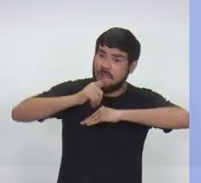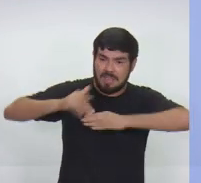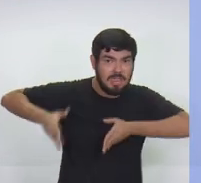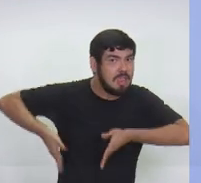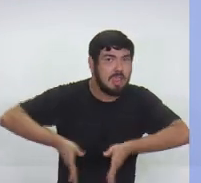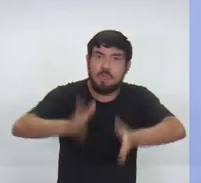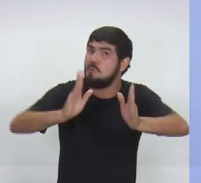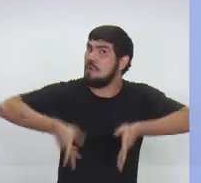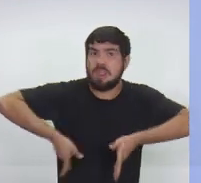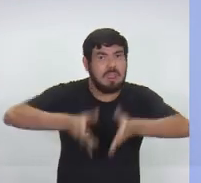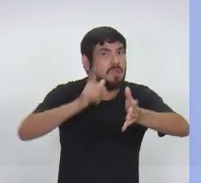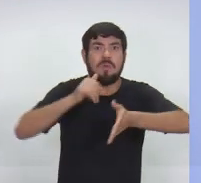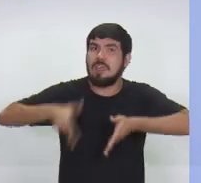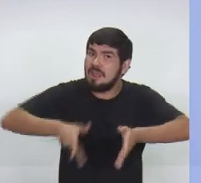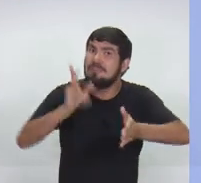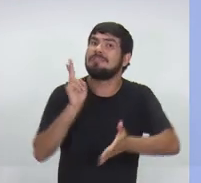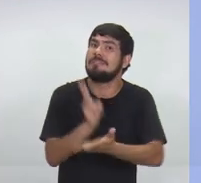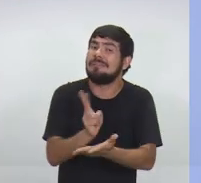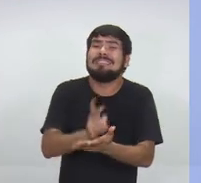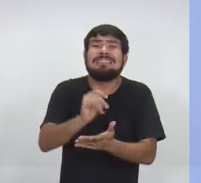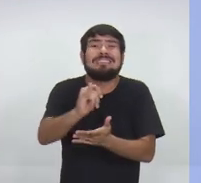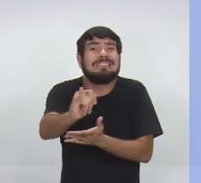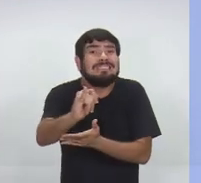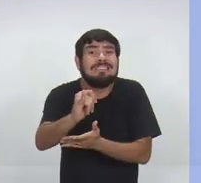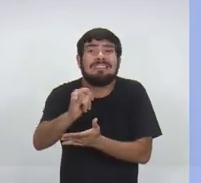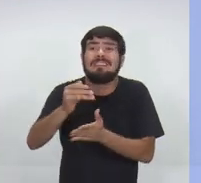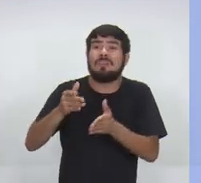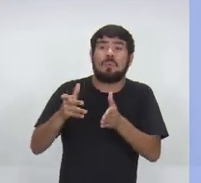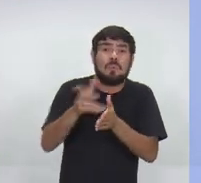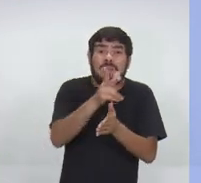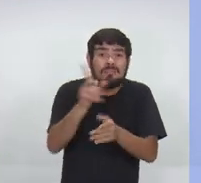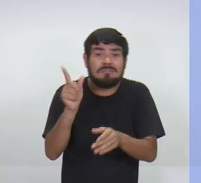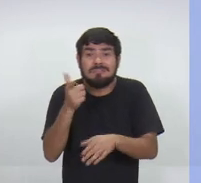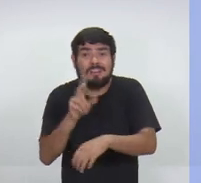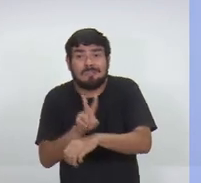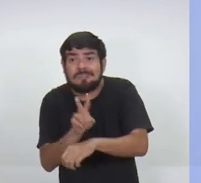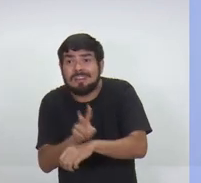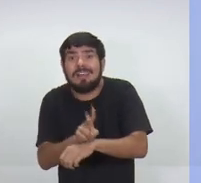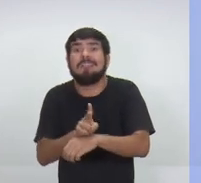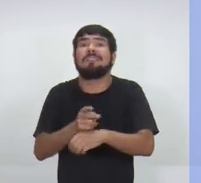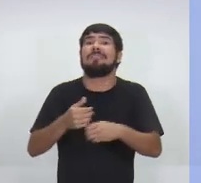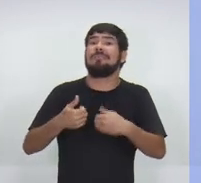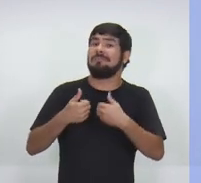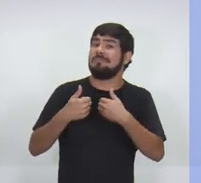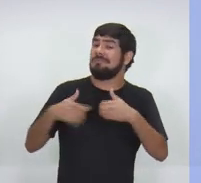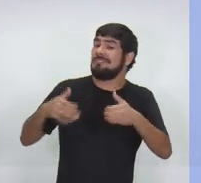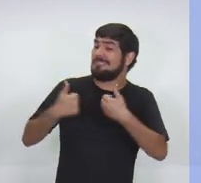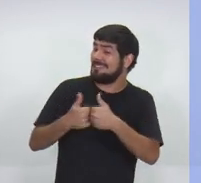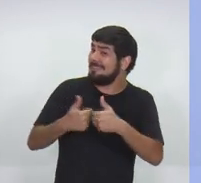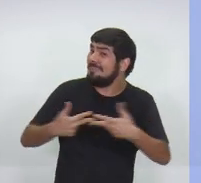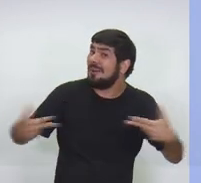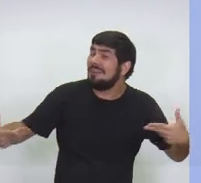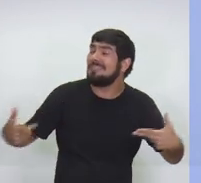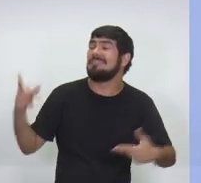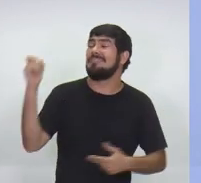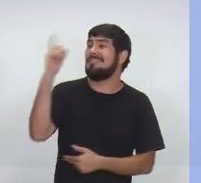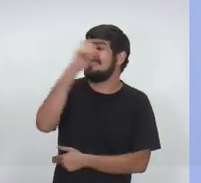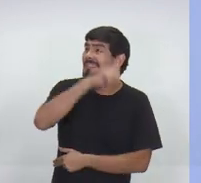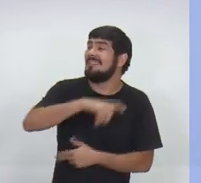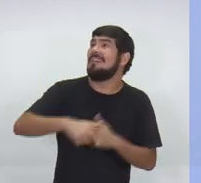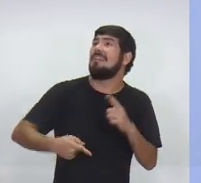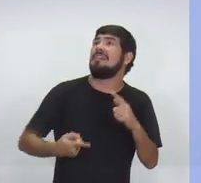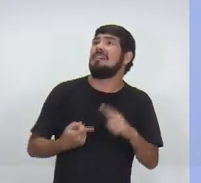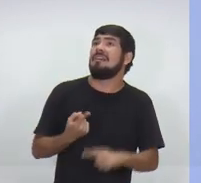ano todo nós temos a dificuldade de transporte encarece transporte e mais a sousa sousa líder